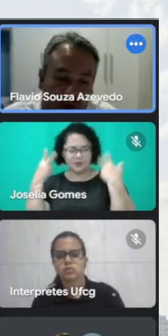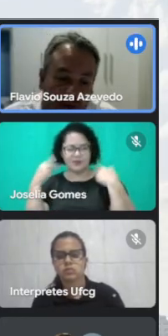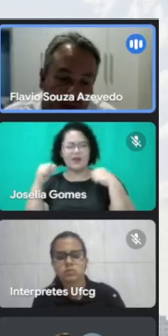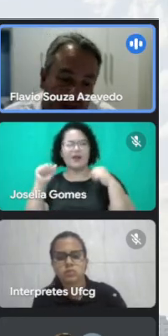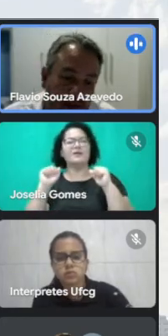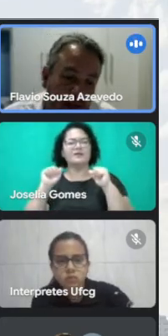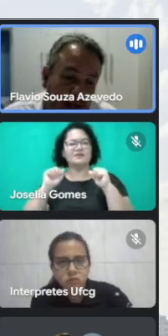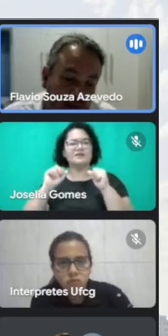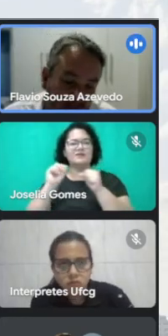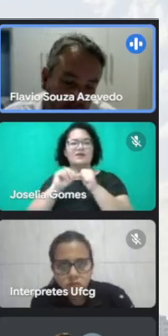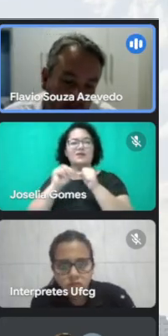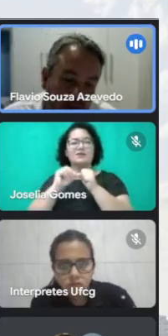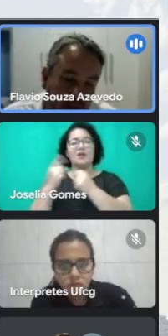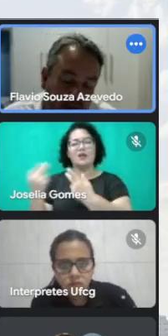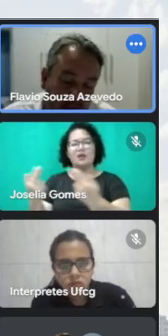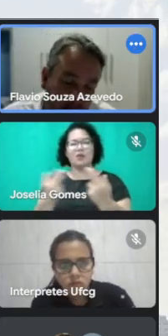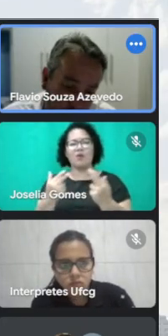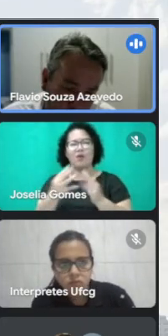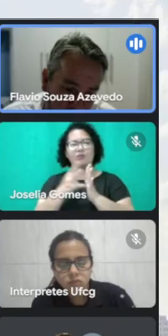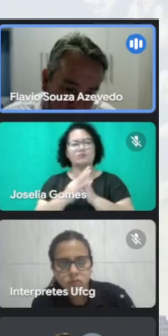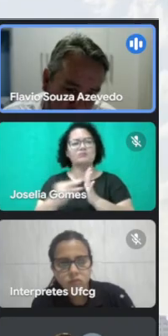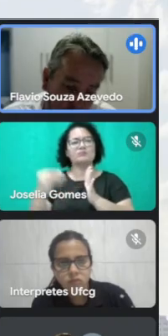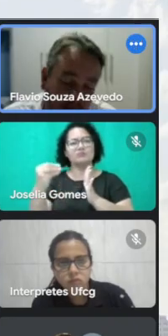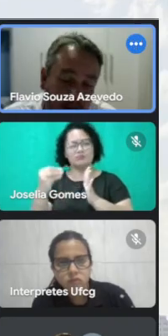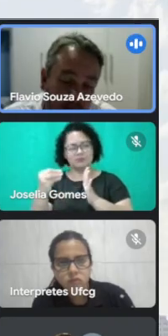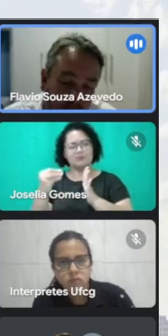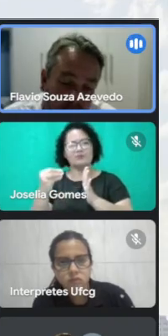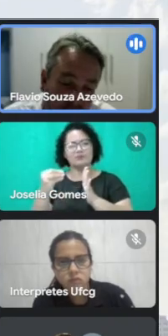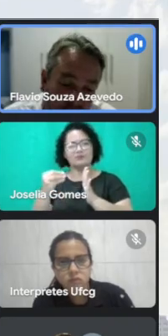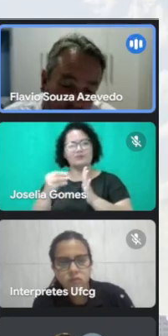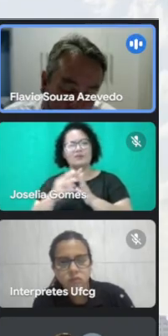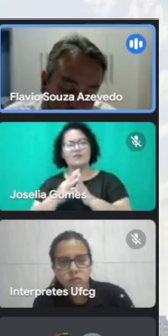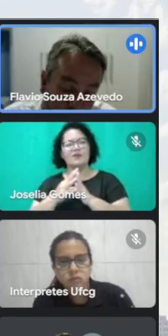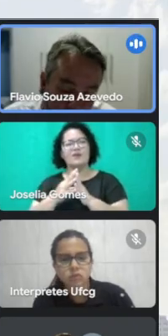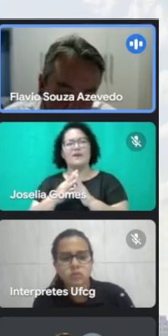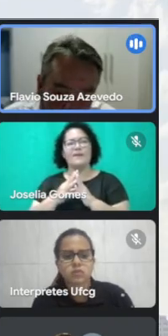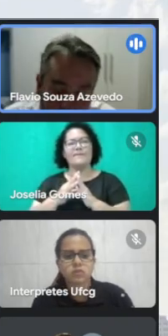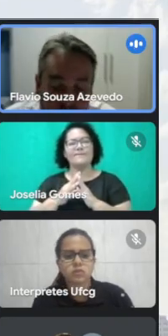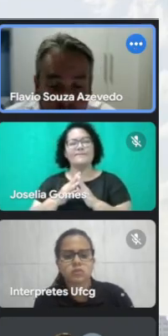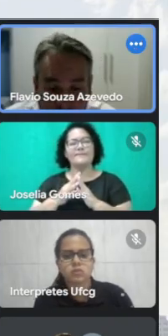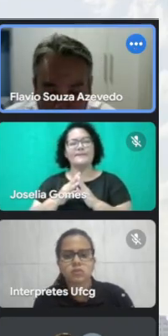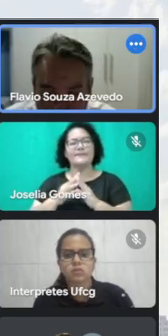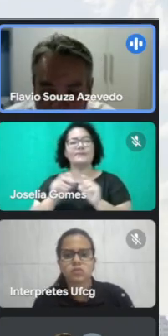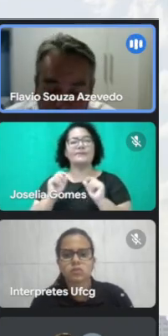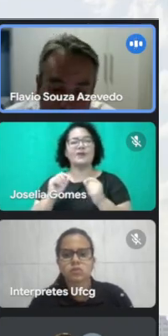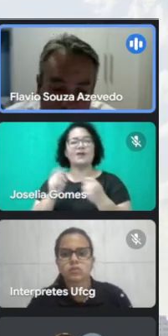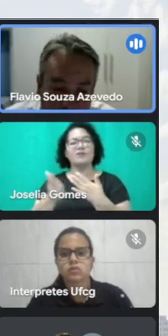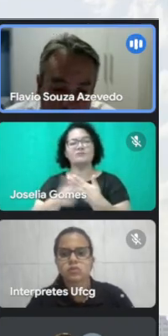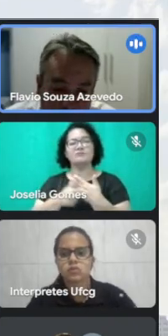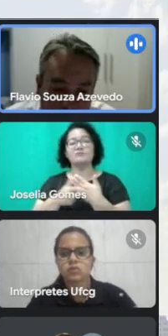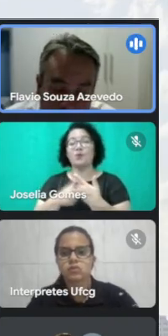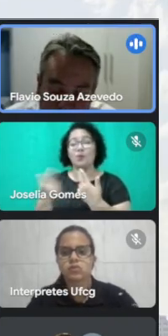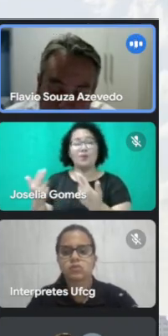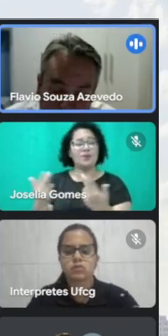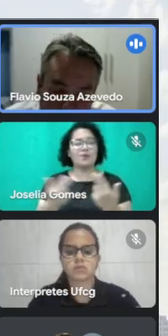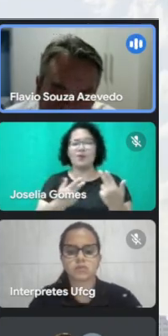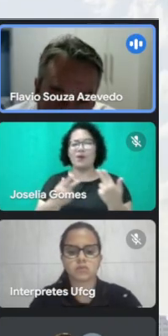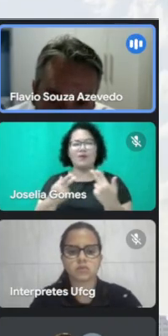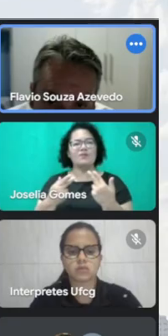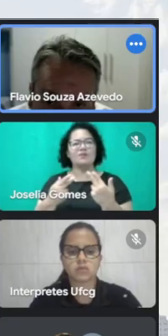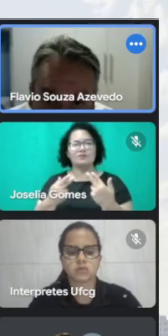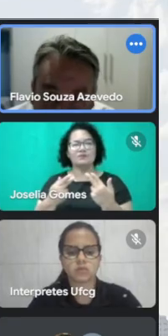dispositivo realmente artificial que pudesse reproduzir as mesmas funções desses pântanos construídos, desses